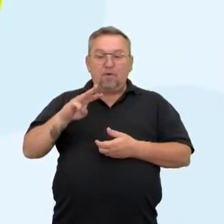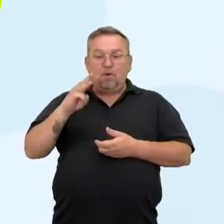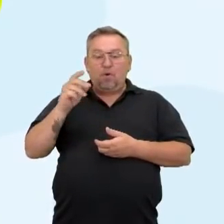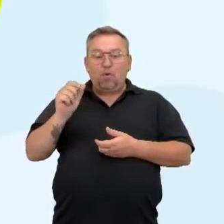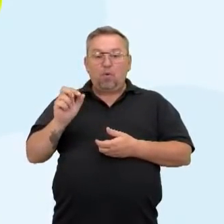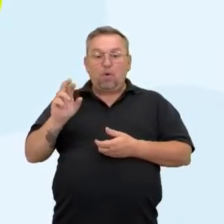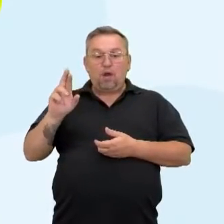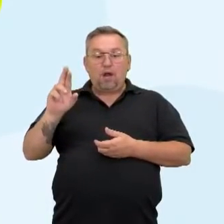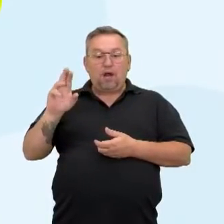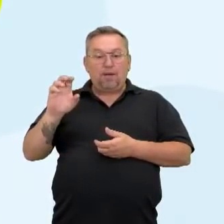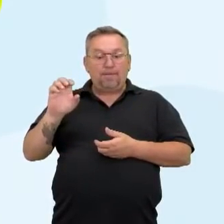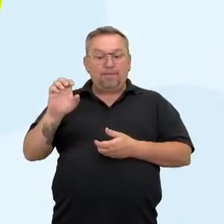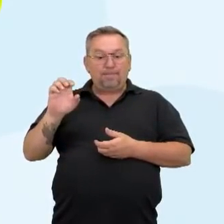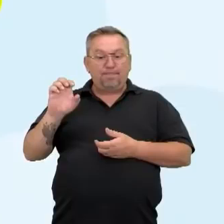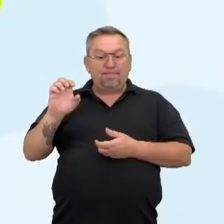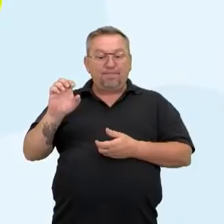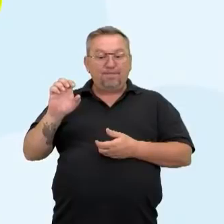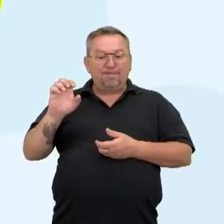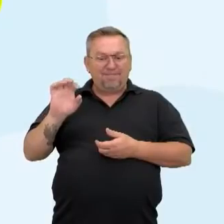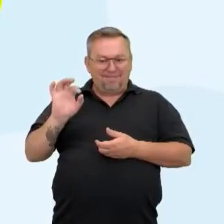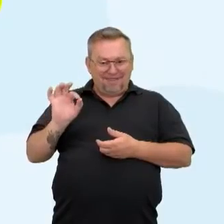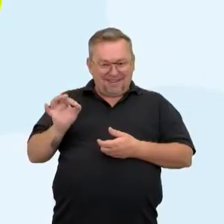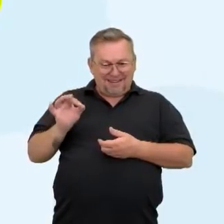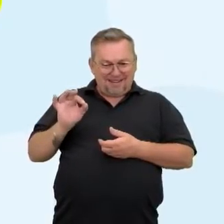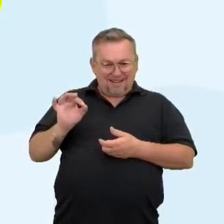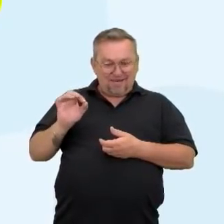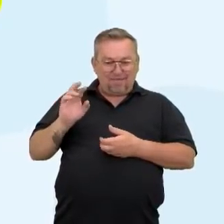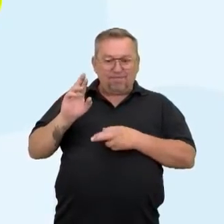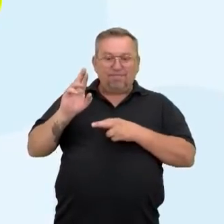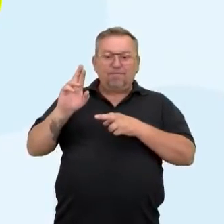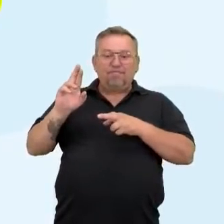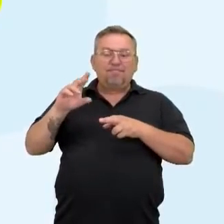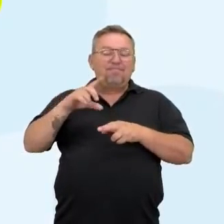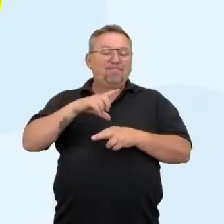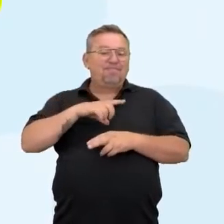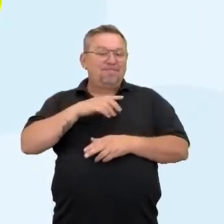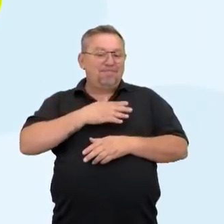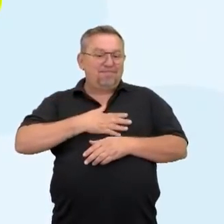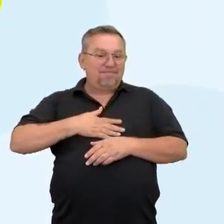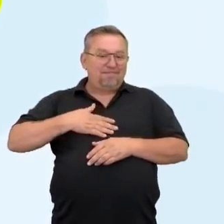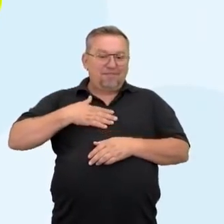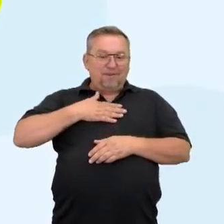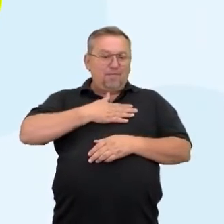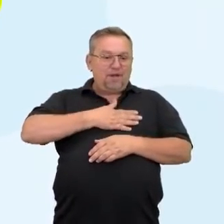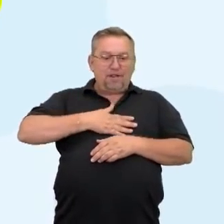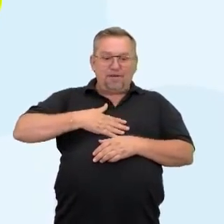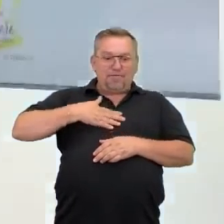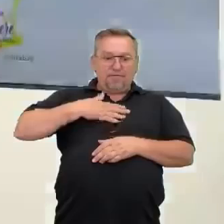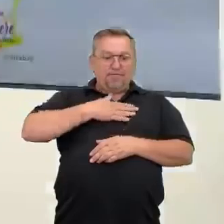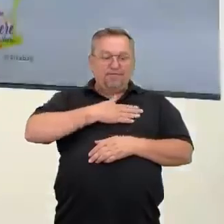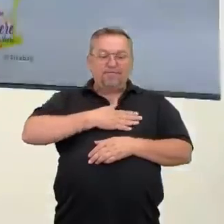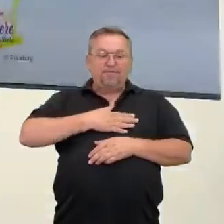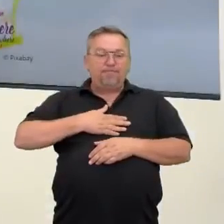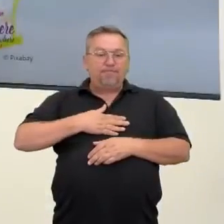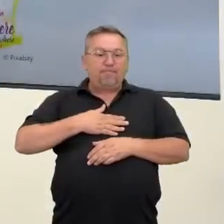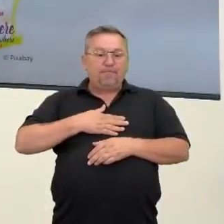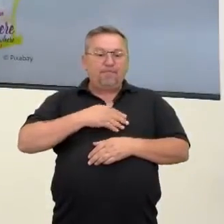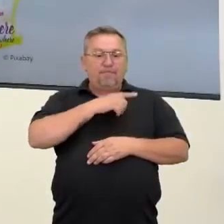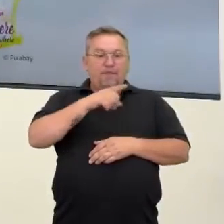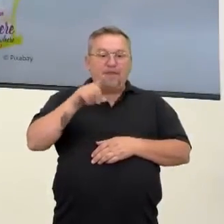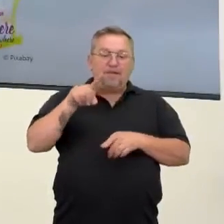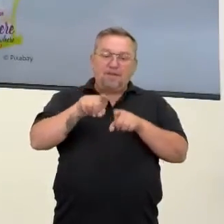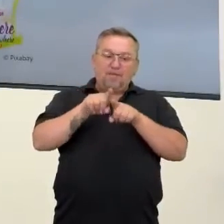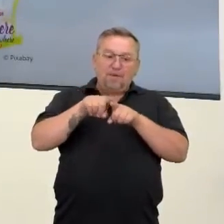Where did you go? Did you go? Espero que vocês tenham gostado da aula. Pedindo de